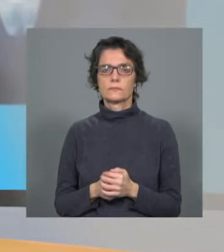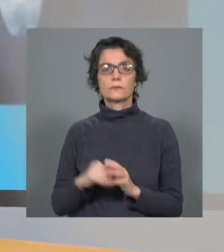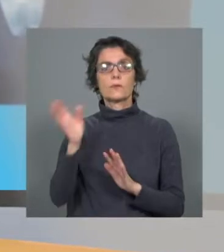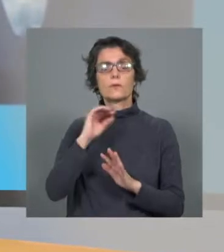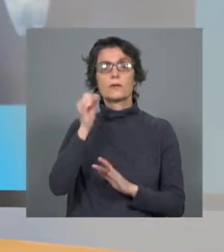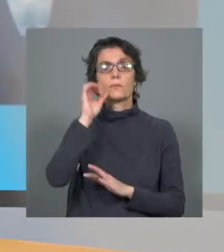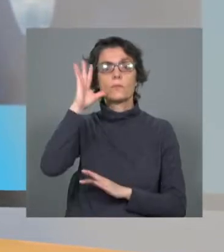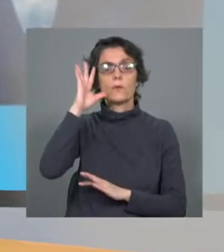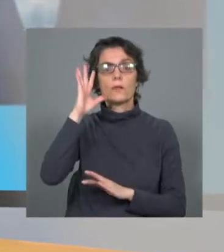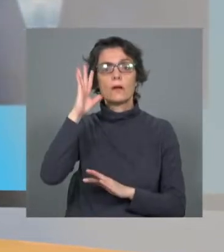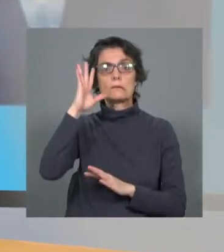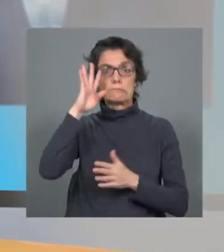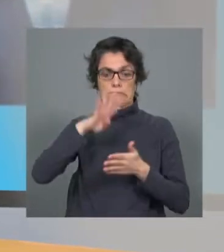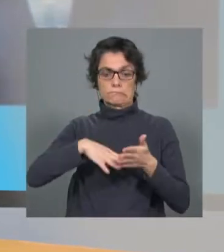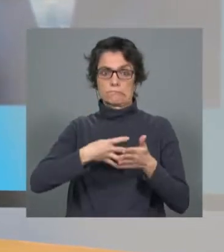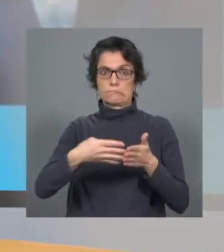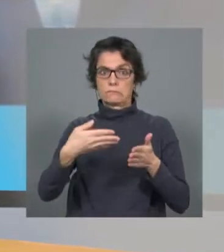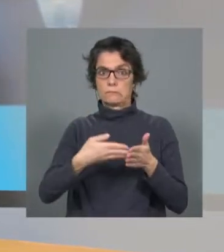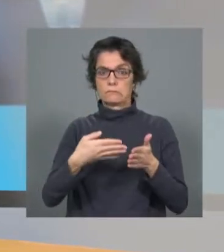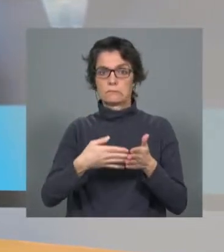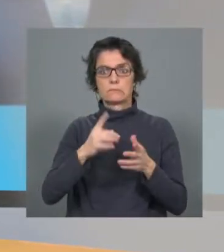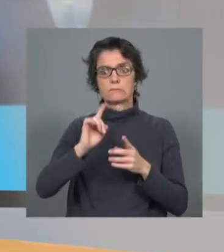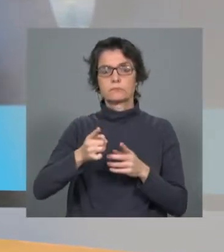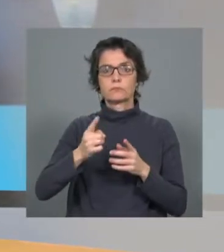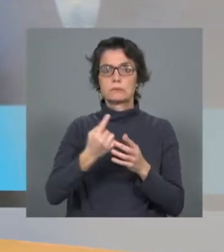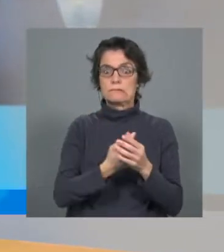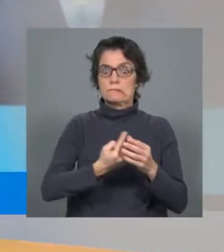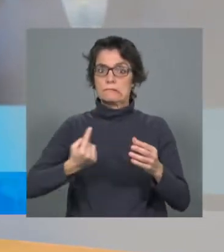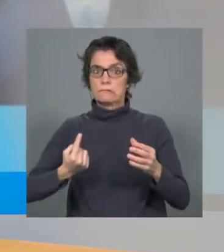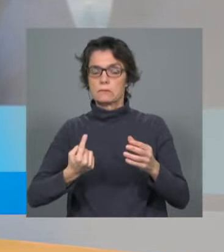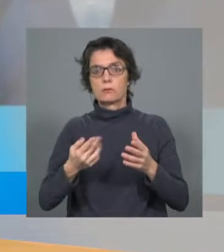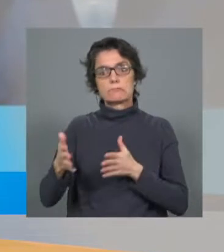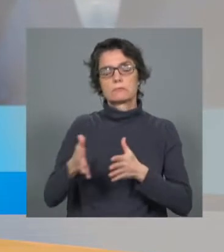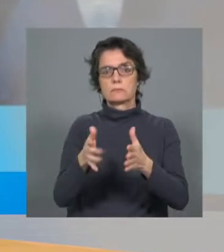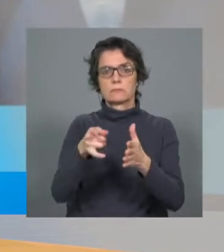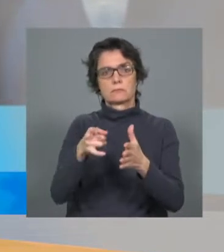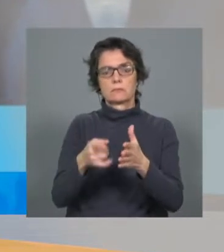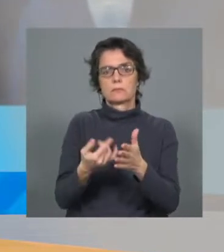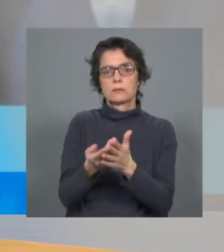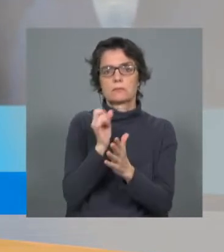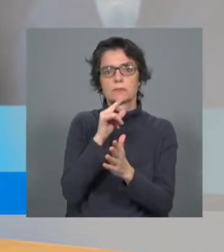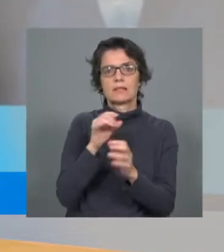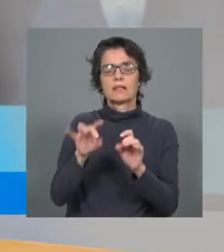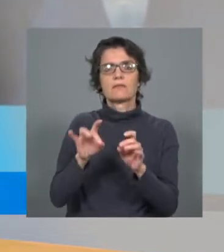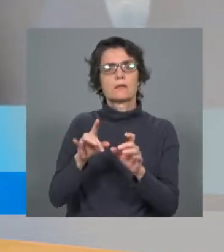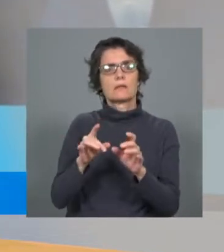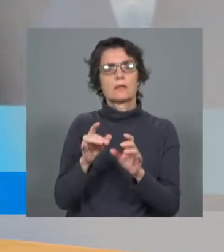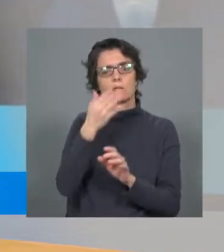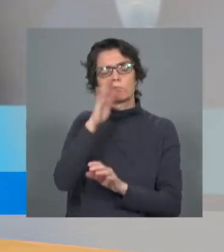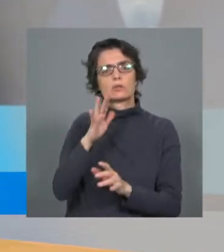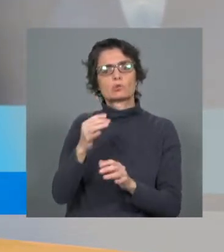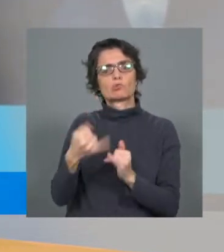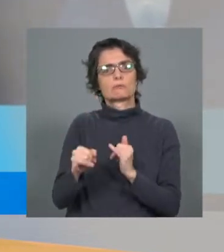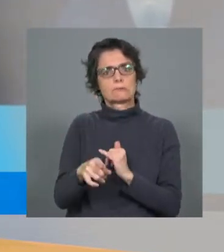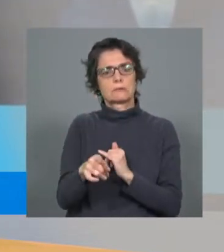Olá, muito boa tarde. Um plano para começar a desconfinar e uma estratégia para assegurar que são evitados comportamentos de risco. Um tema a marcar o